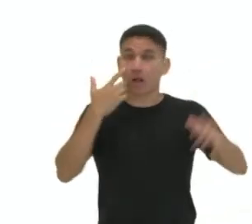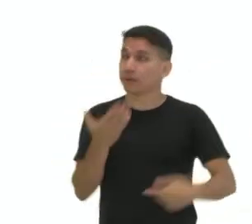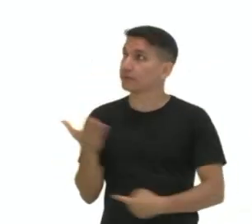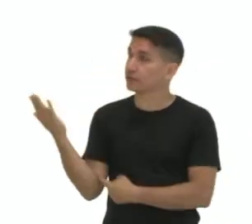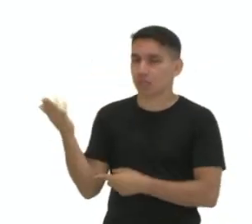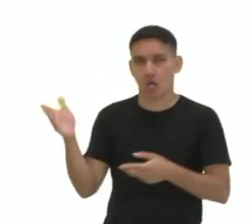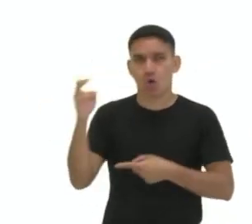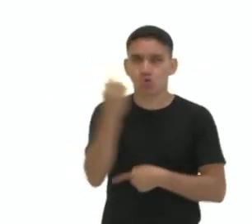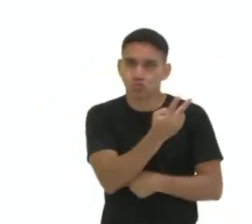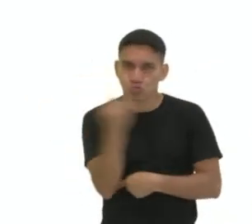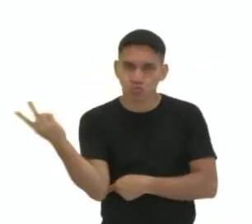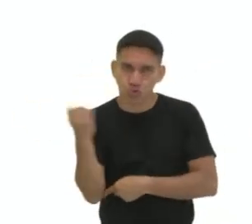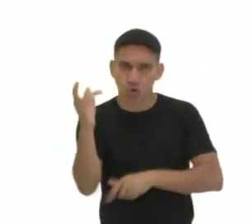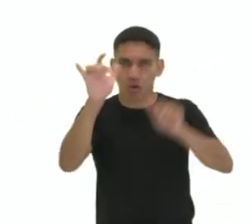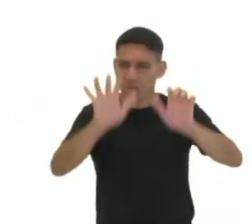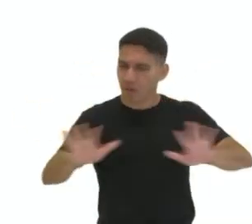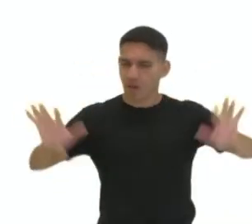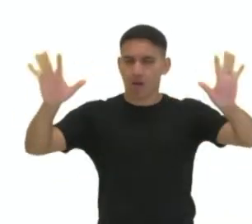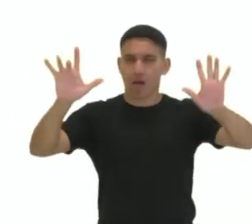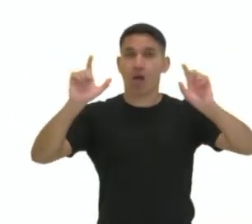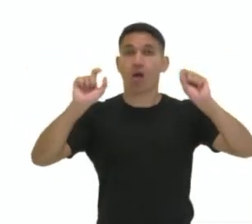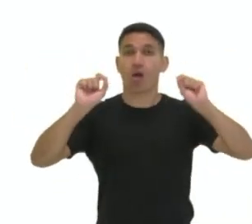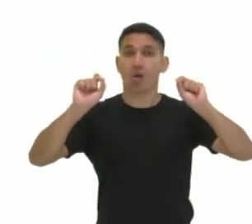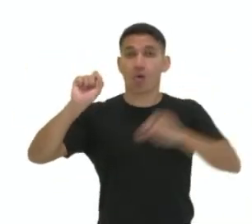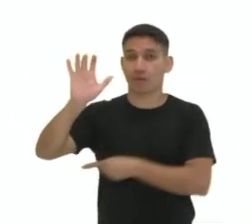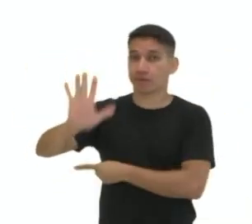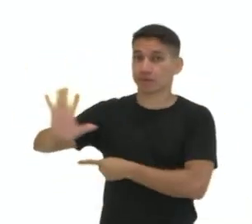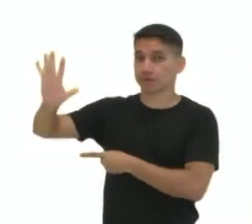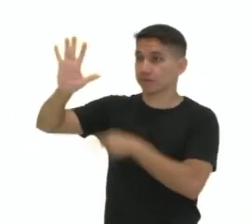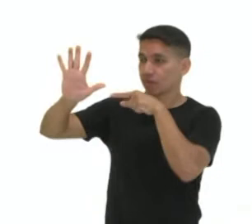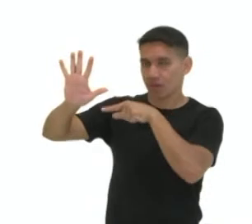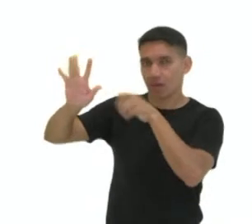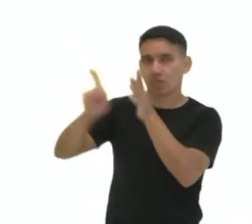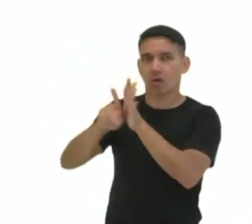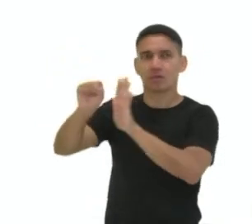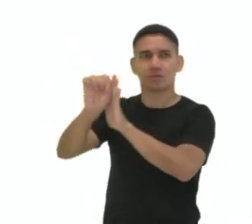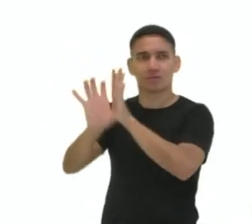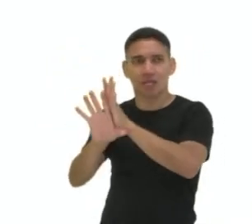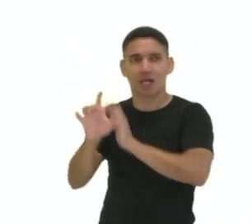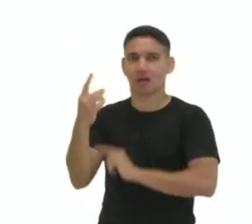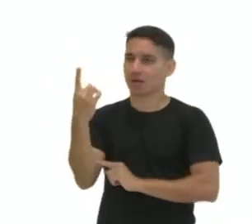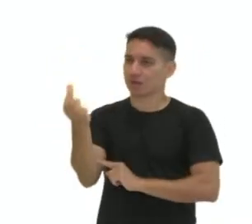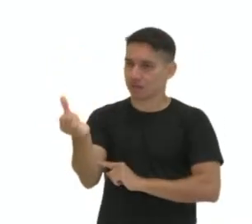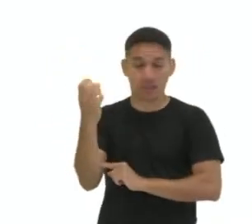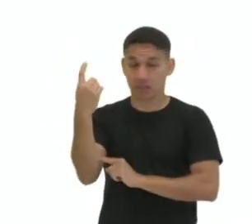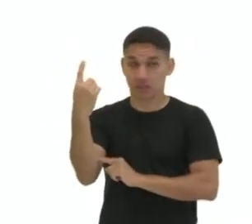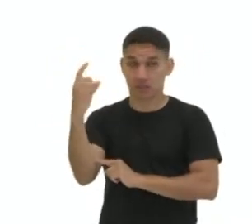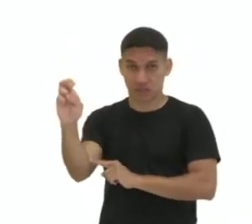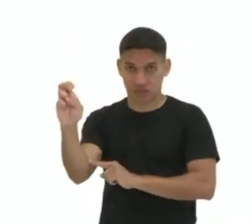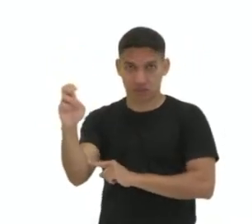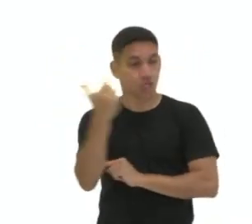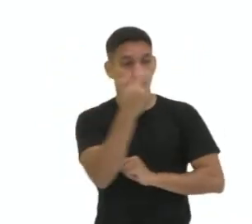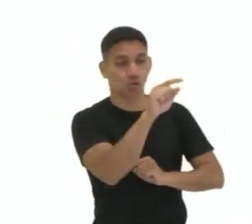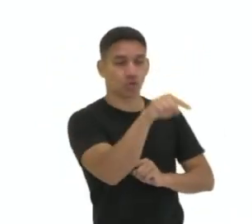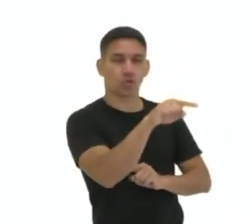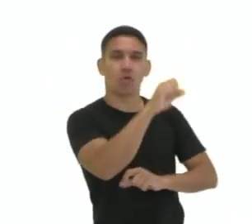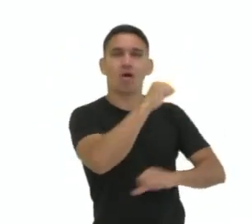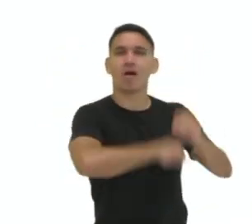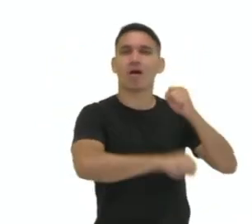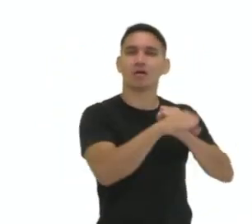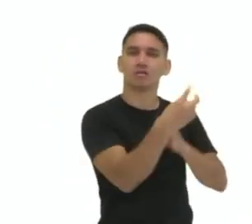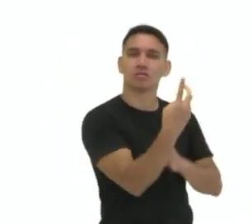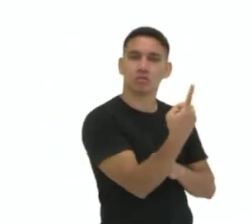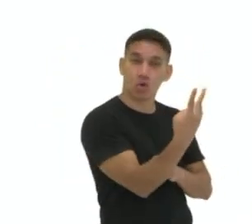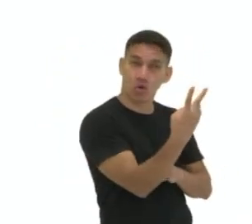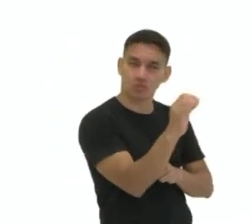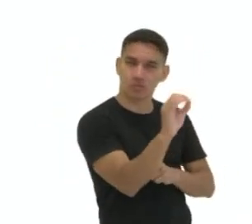dois mapas, sendo o primeiro do século XV e o segundo de 2008. O que